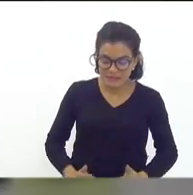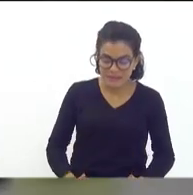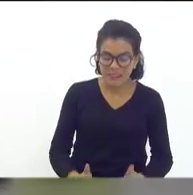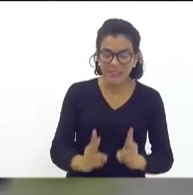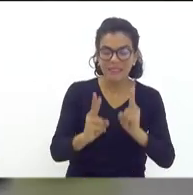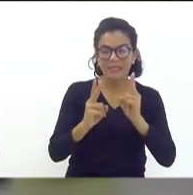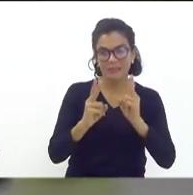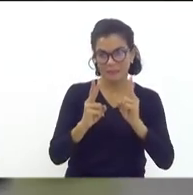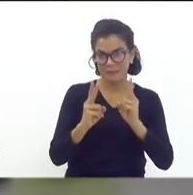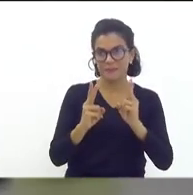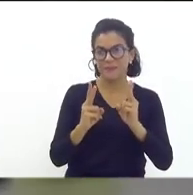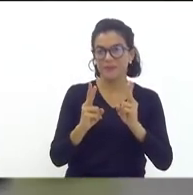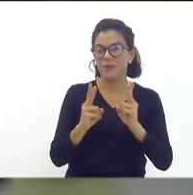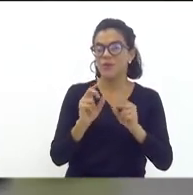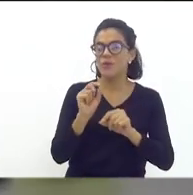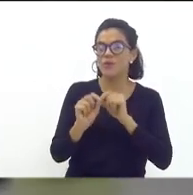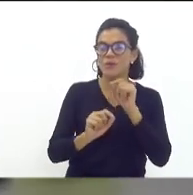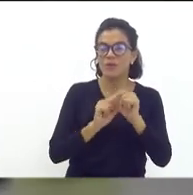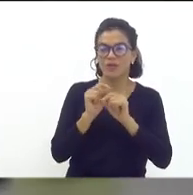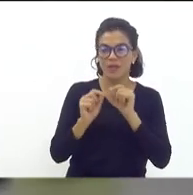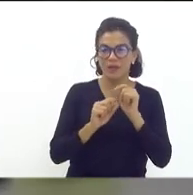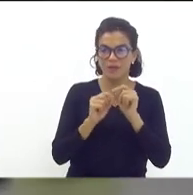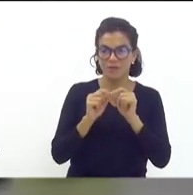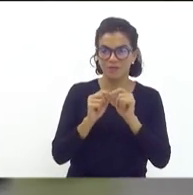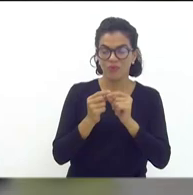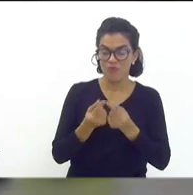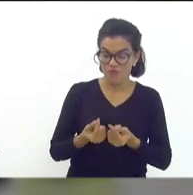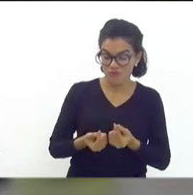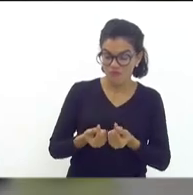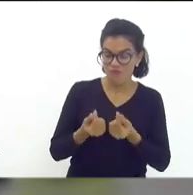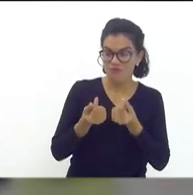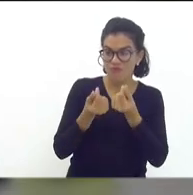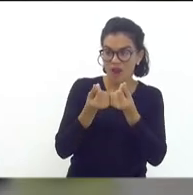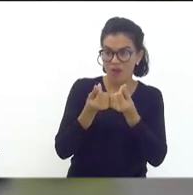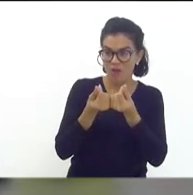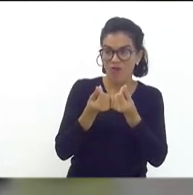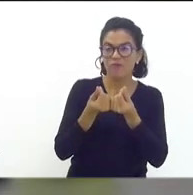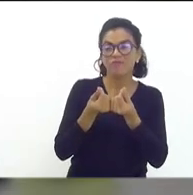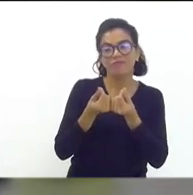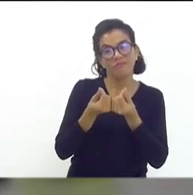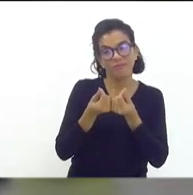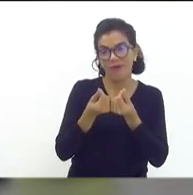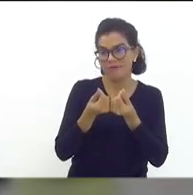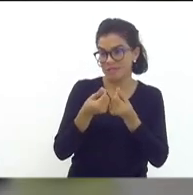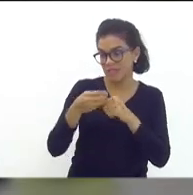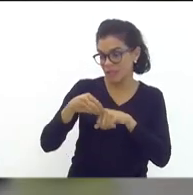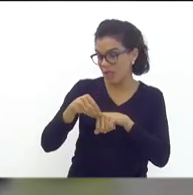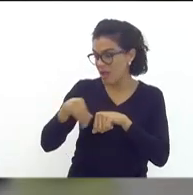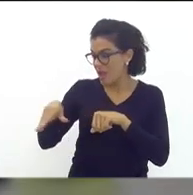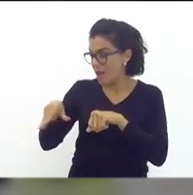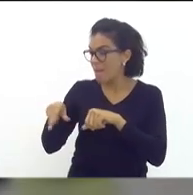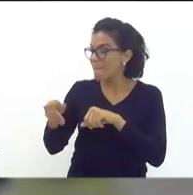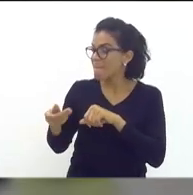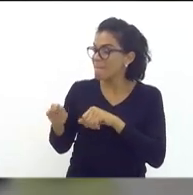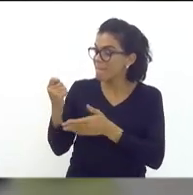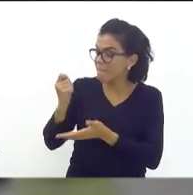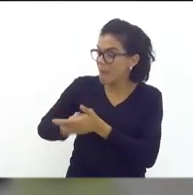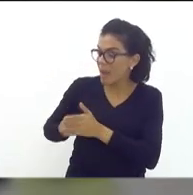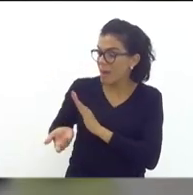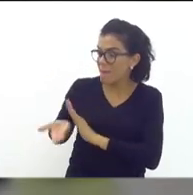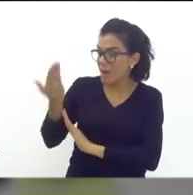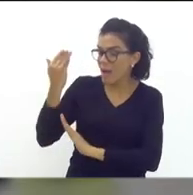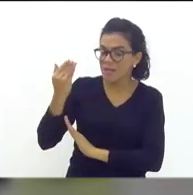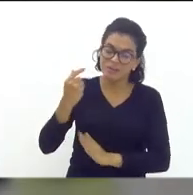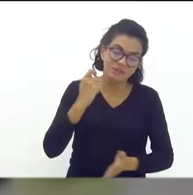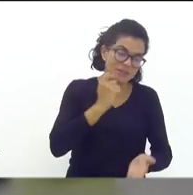faz uma uma reestruturação tarifária você distribui alguém pagar mais para alguém pagar menos Então